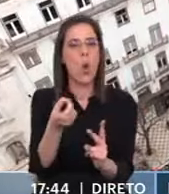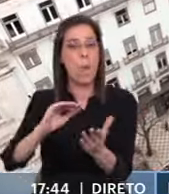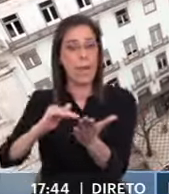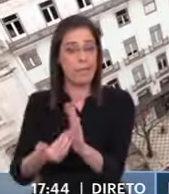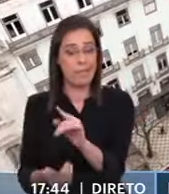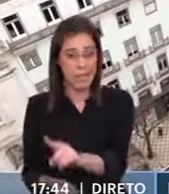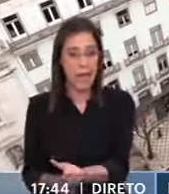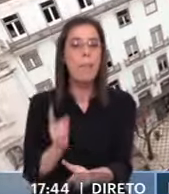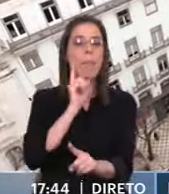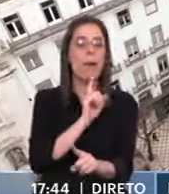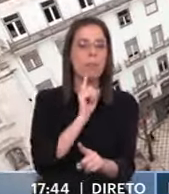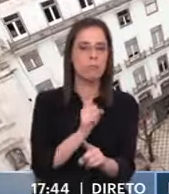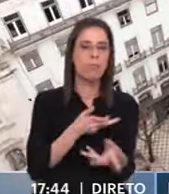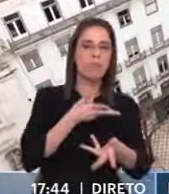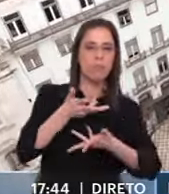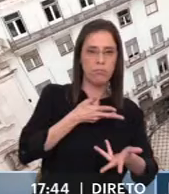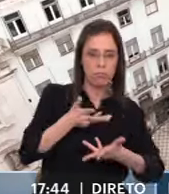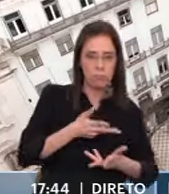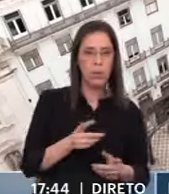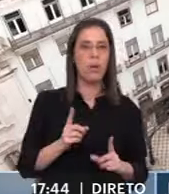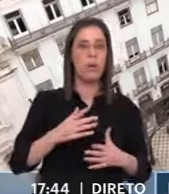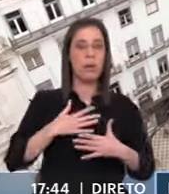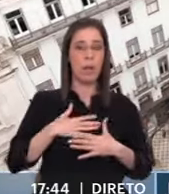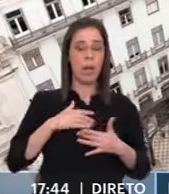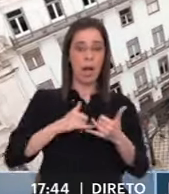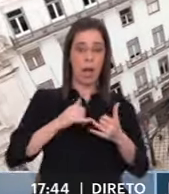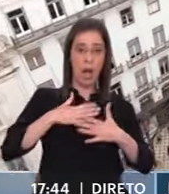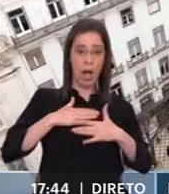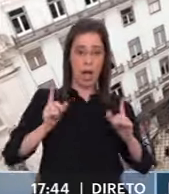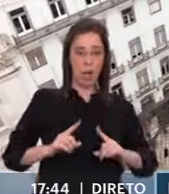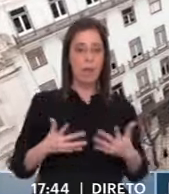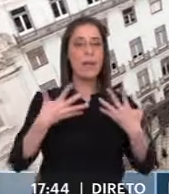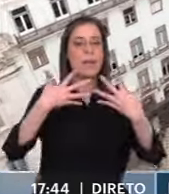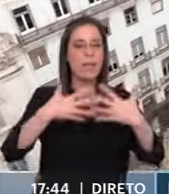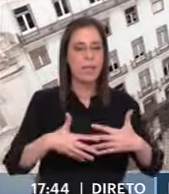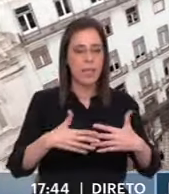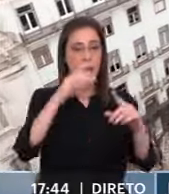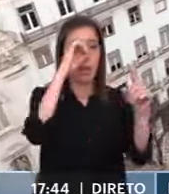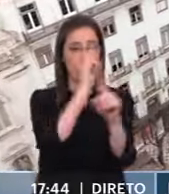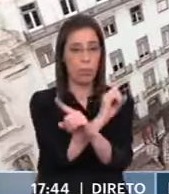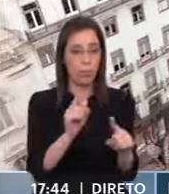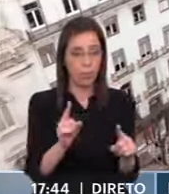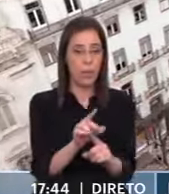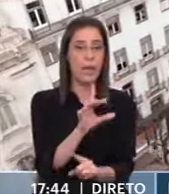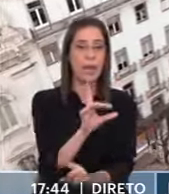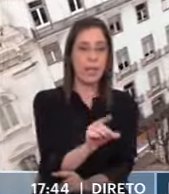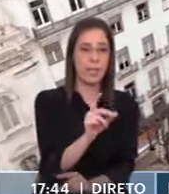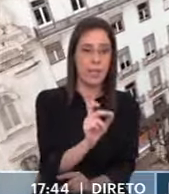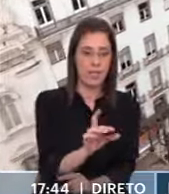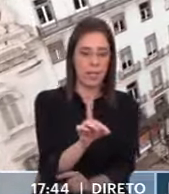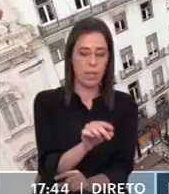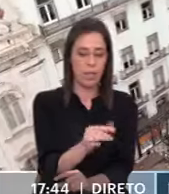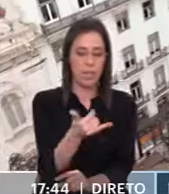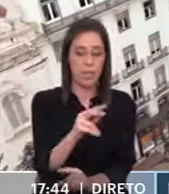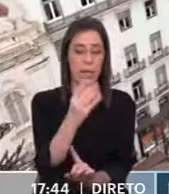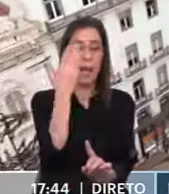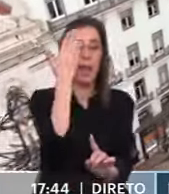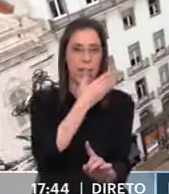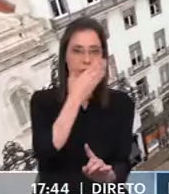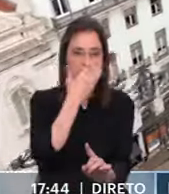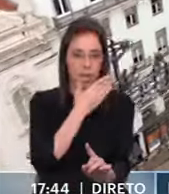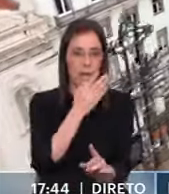crucial que seja negociado, e não é pela minha associação, é pelos sindicatos de professores, os 6 anos, 6 meses e 23 dias, que